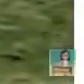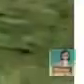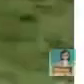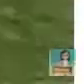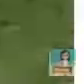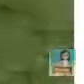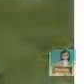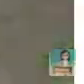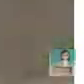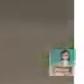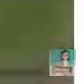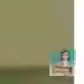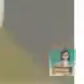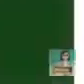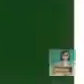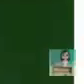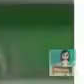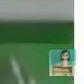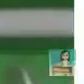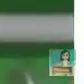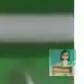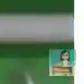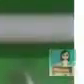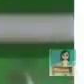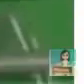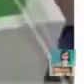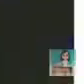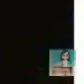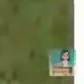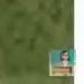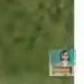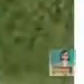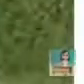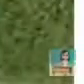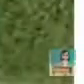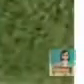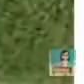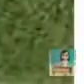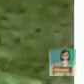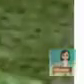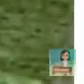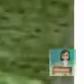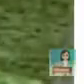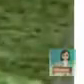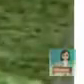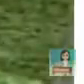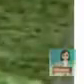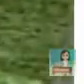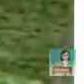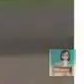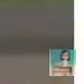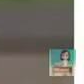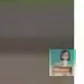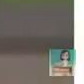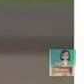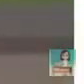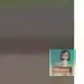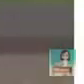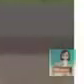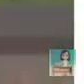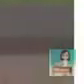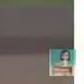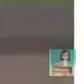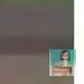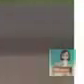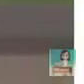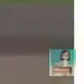até a sua casa Antes de chegar limpa na sua casa a água dos mananciais é tratada. Isso